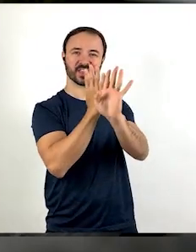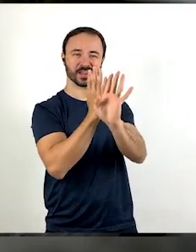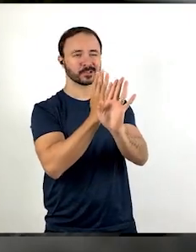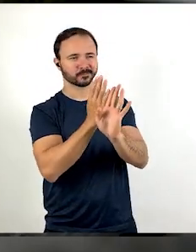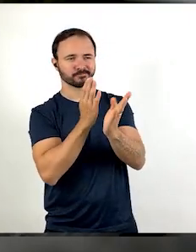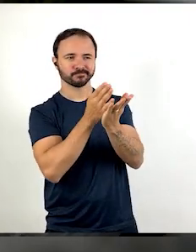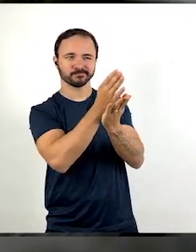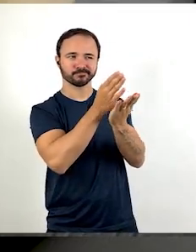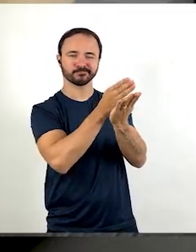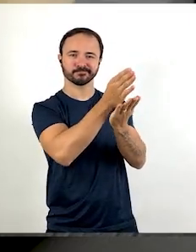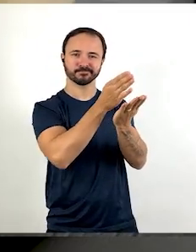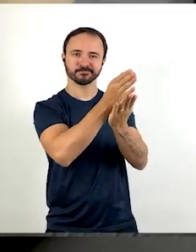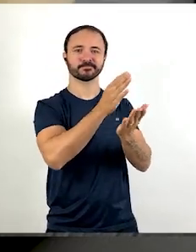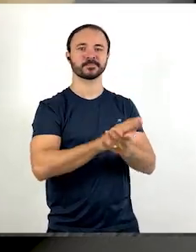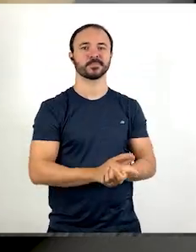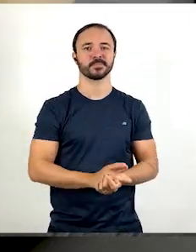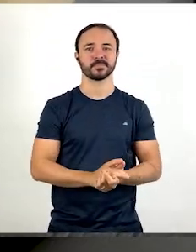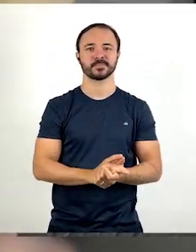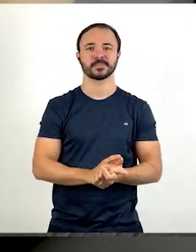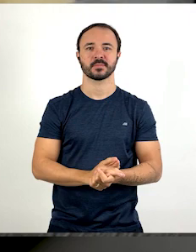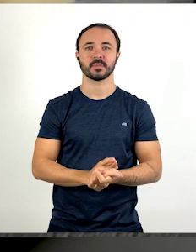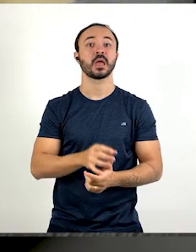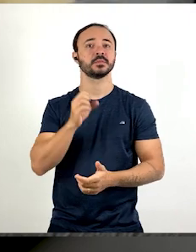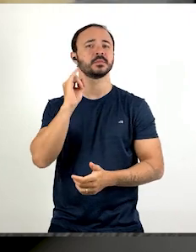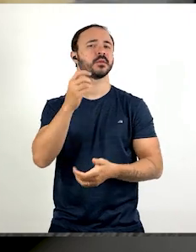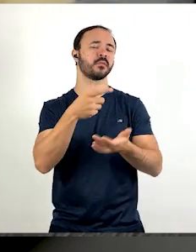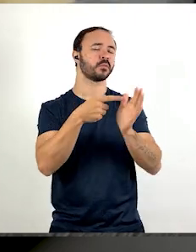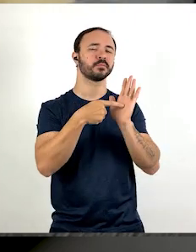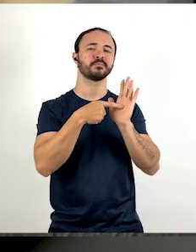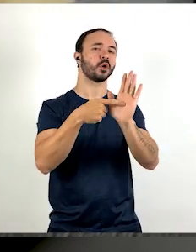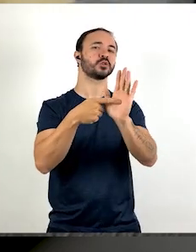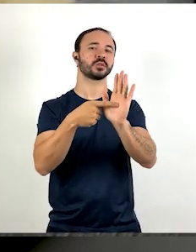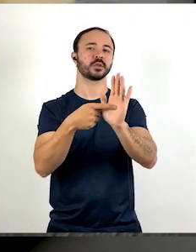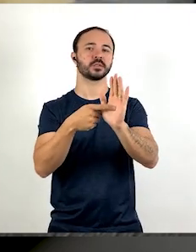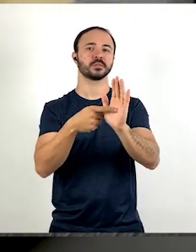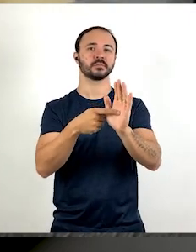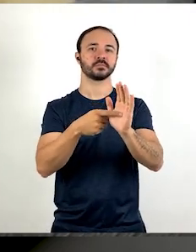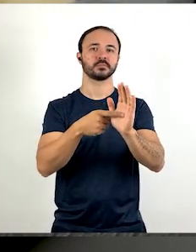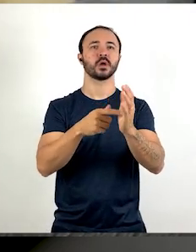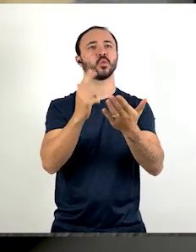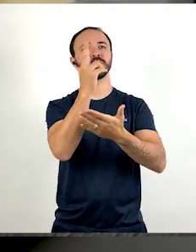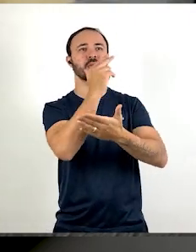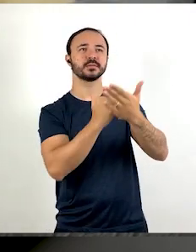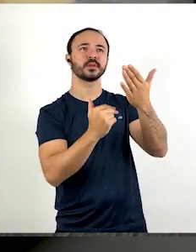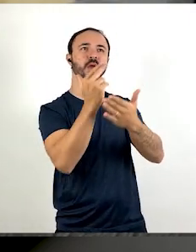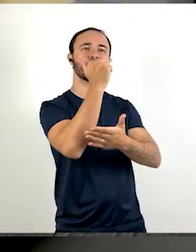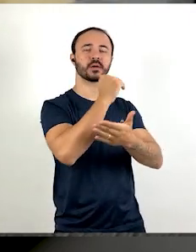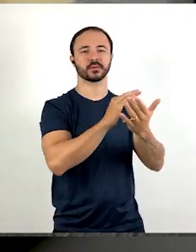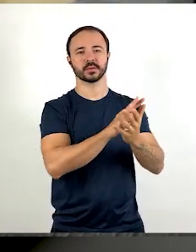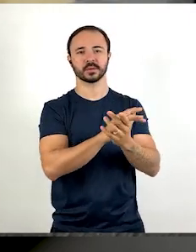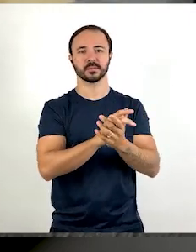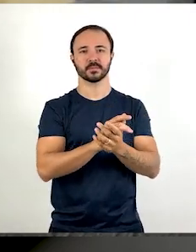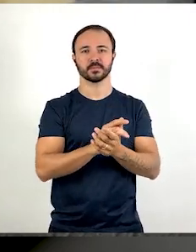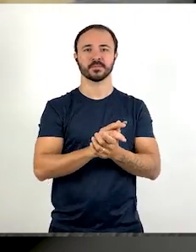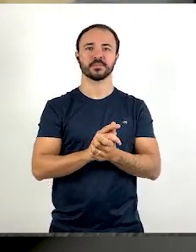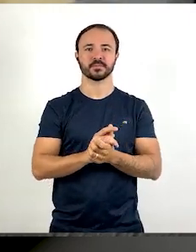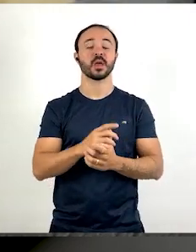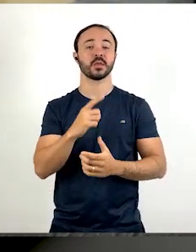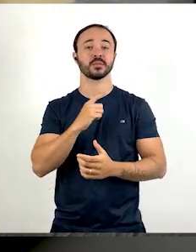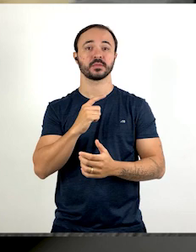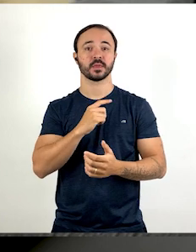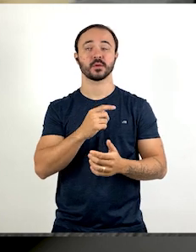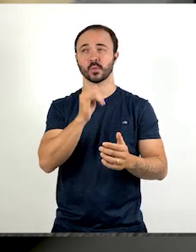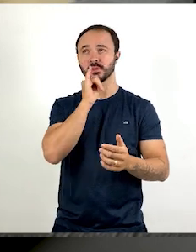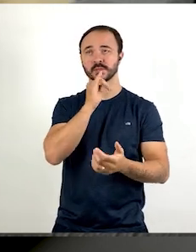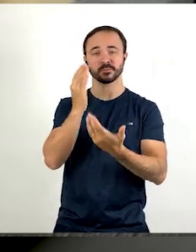ó, interminável. Se for representar em um gráfico em função do tempo, temos uma corrente